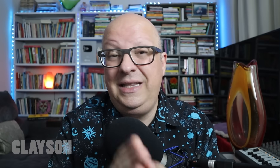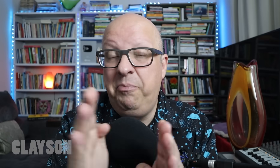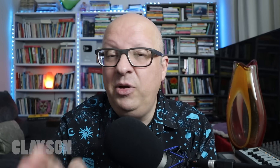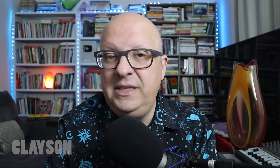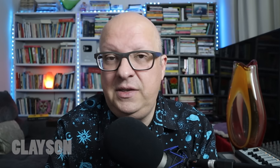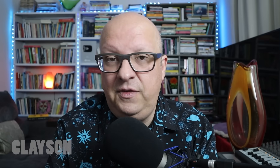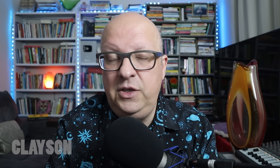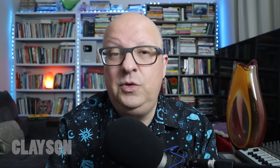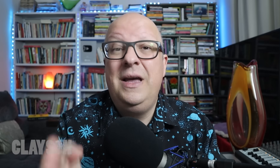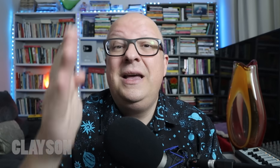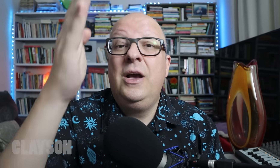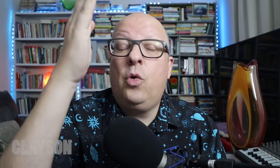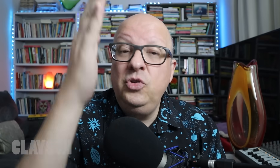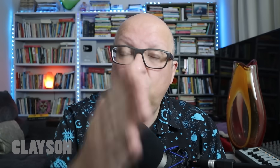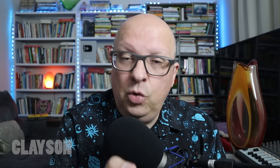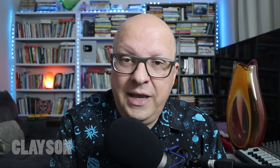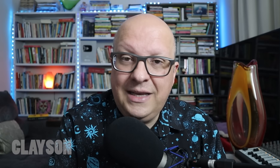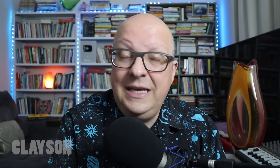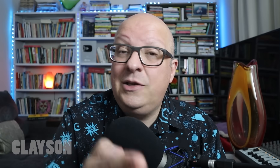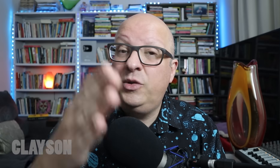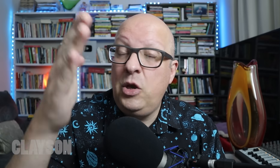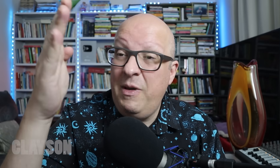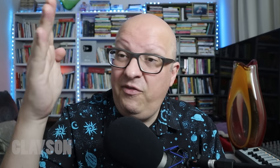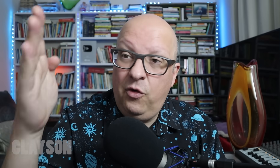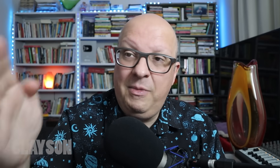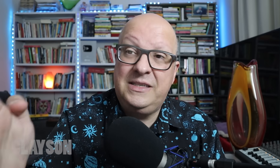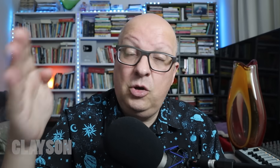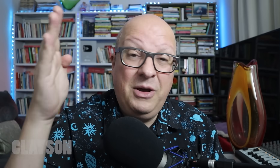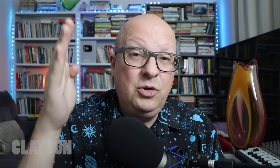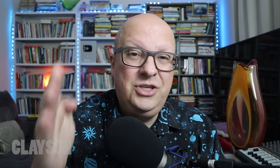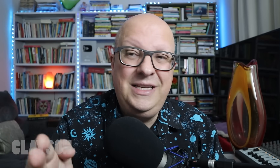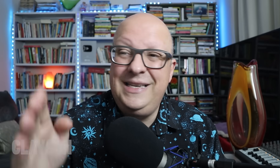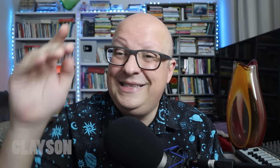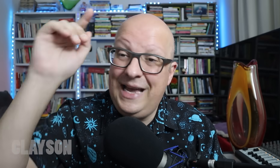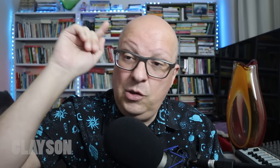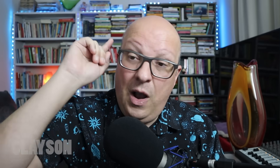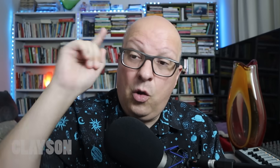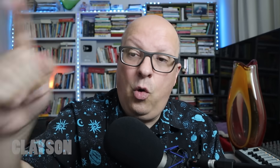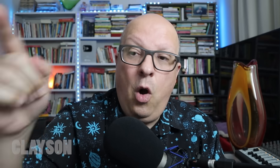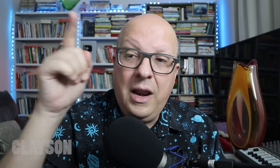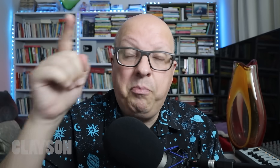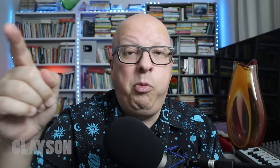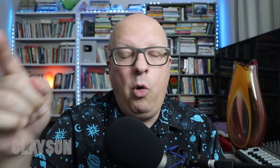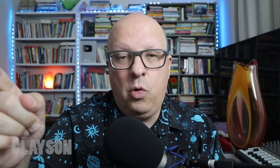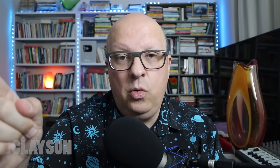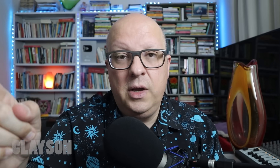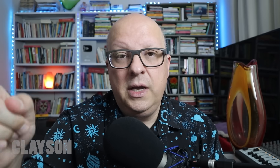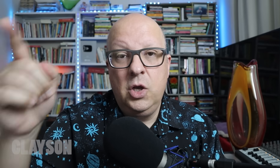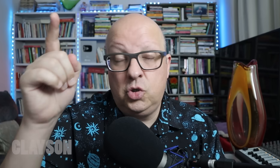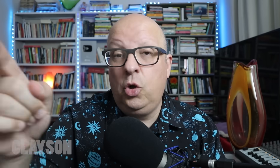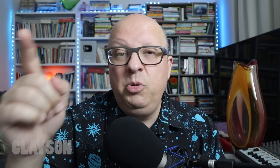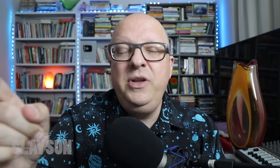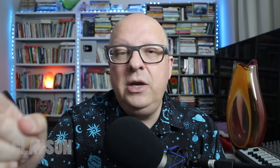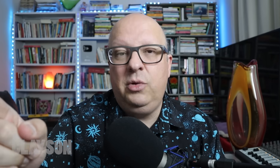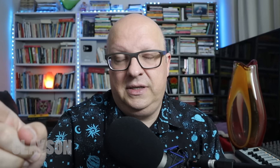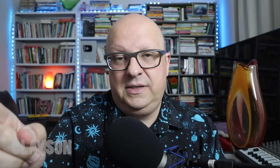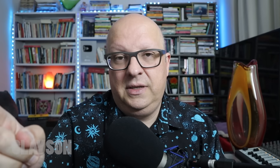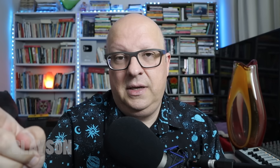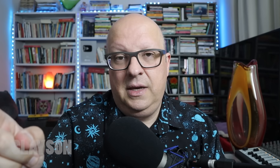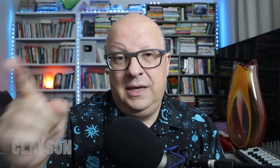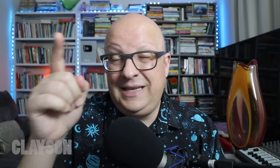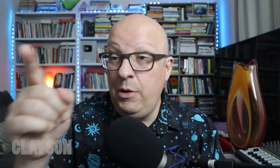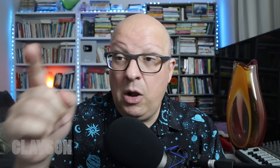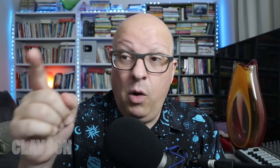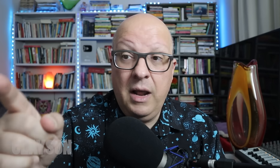para você depois desse vídeo continue aqui que eu tenho uma informação uma notícia que saiu agora pouco sobre o